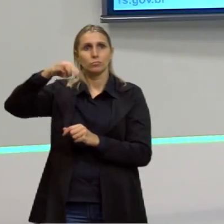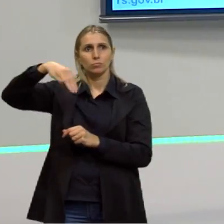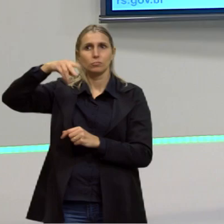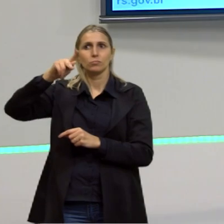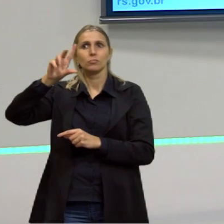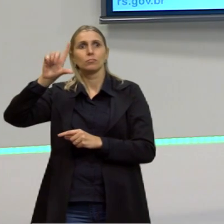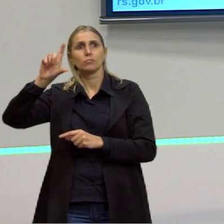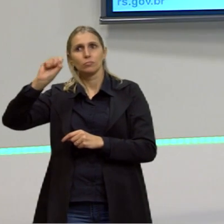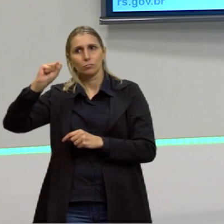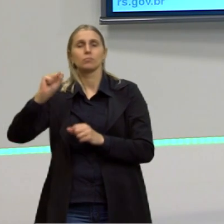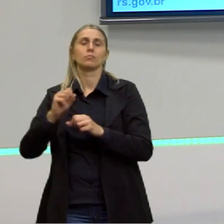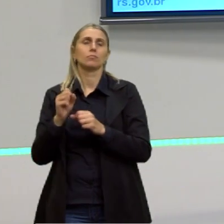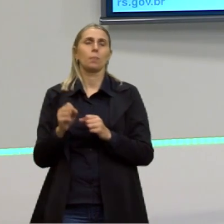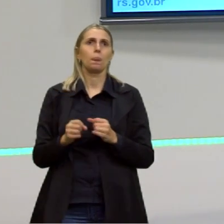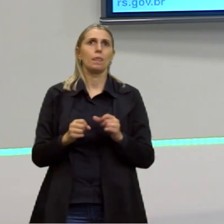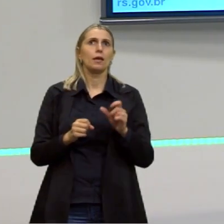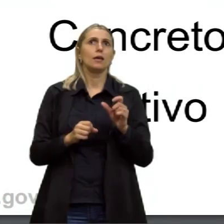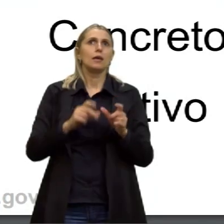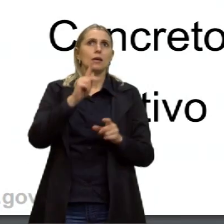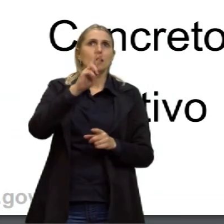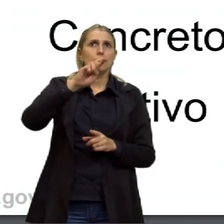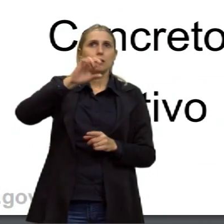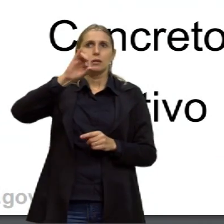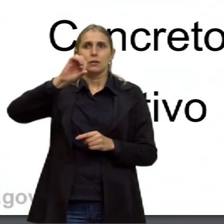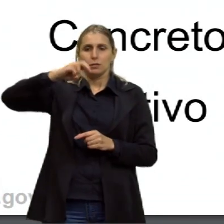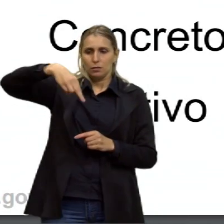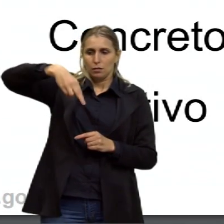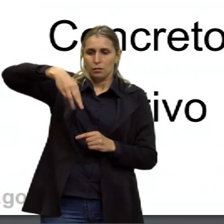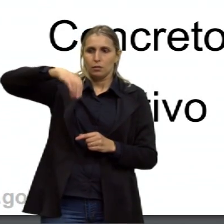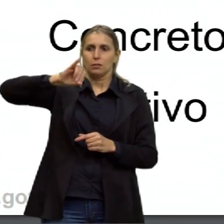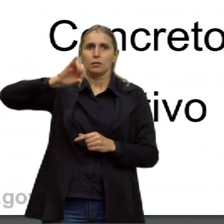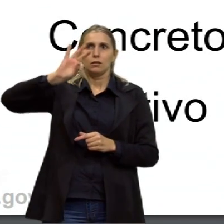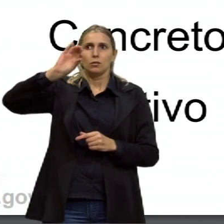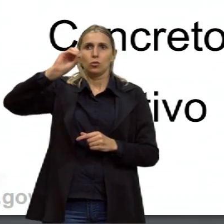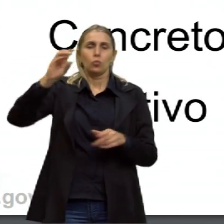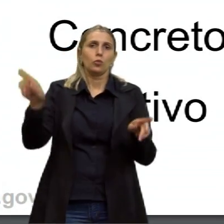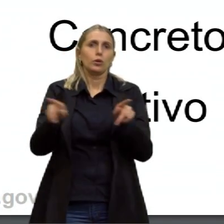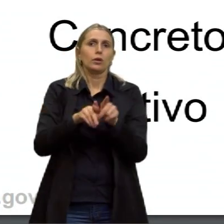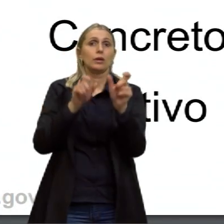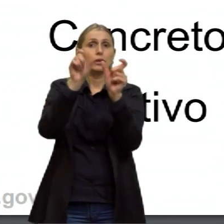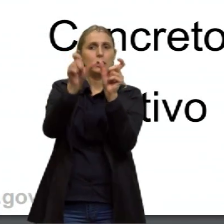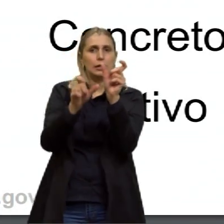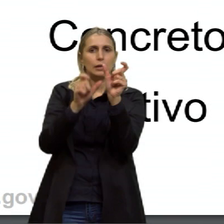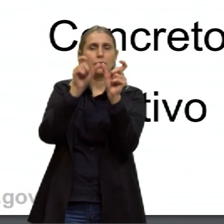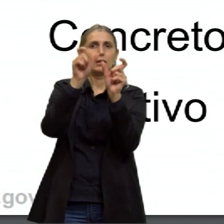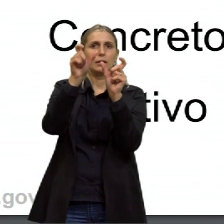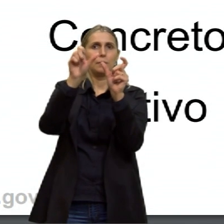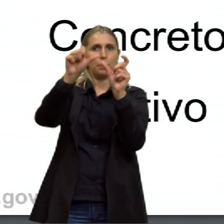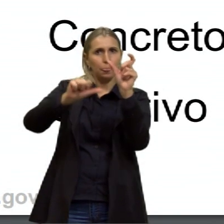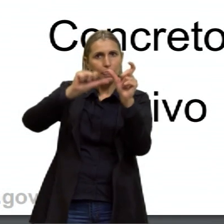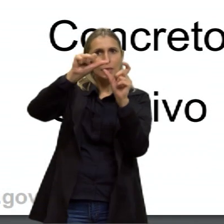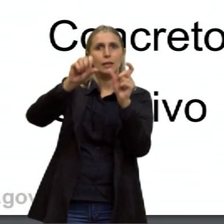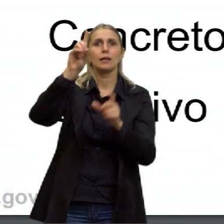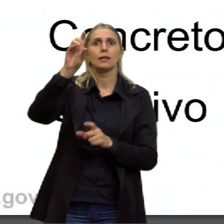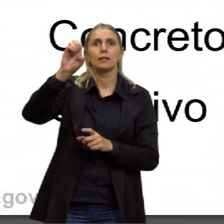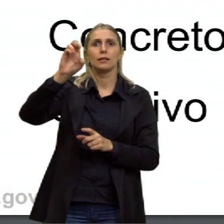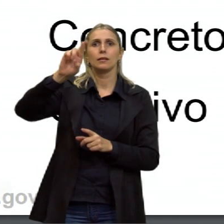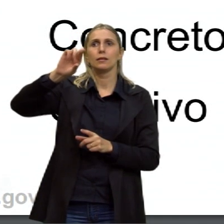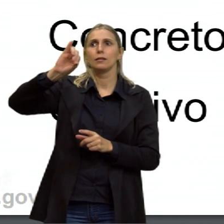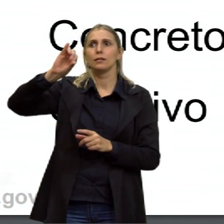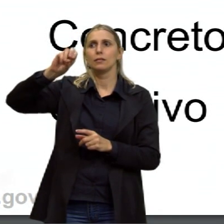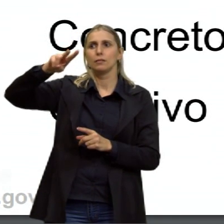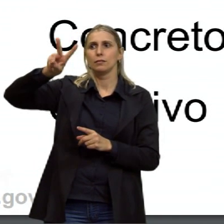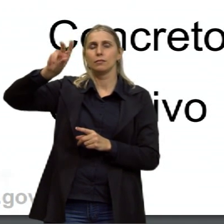e primitivo é derivado o primitivo é aquele substantivo que vai ser o